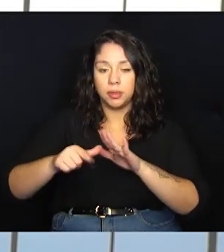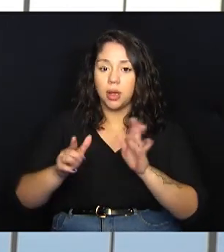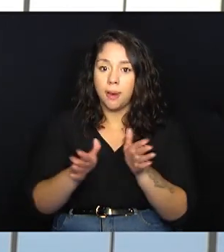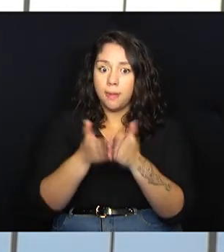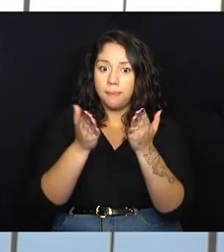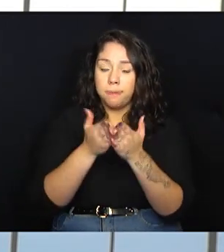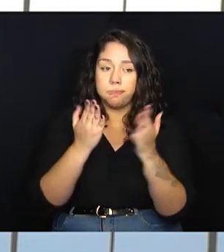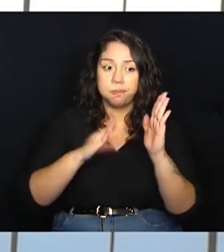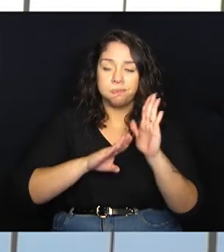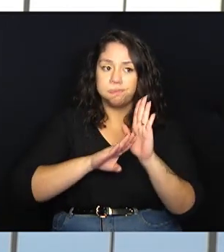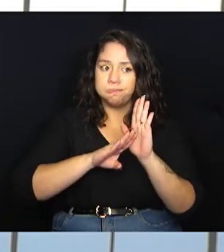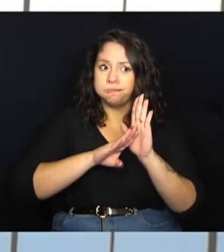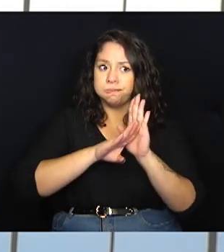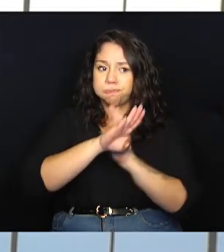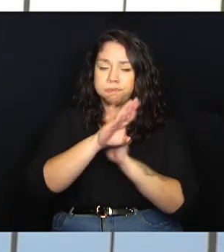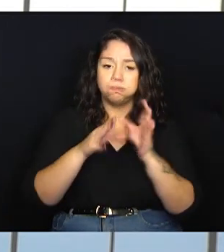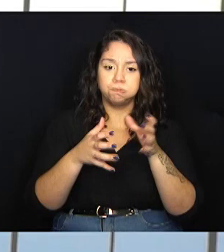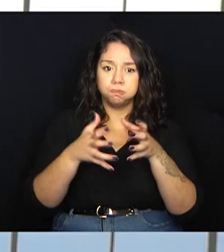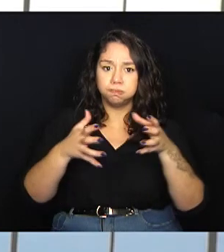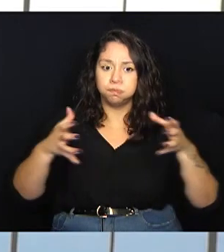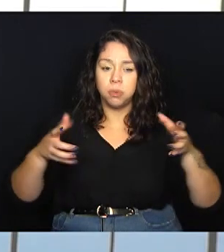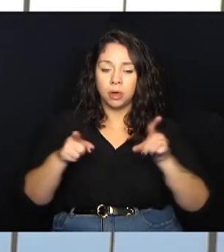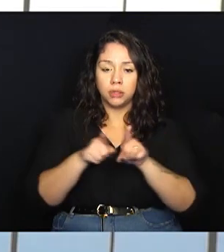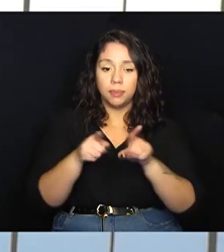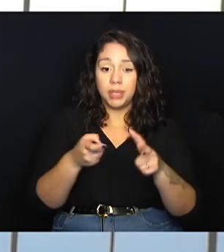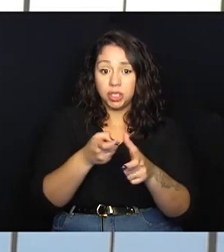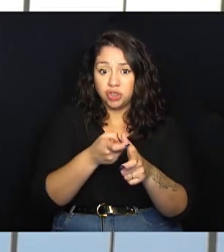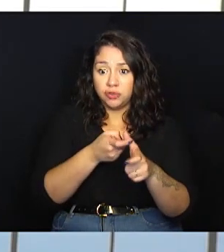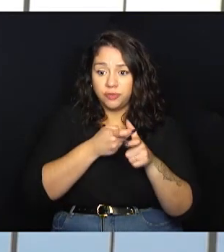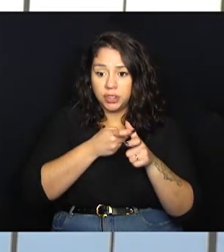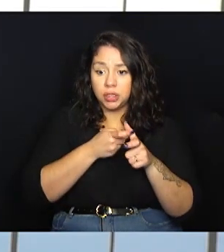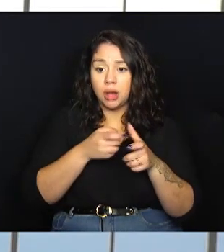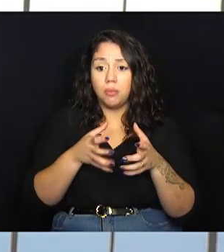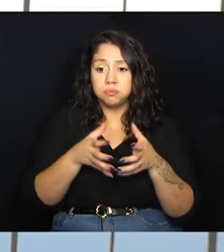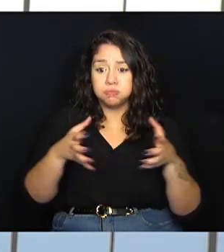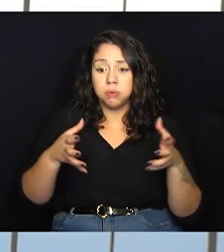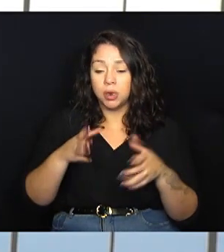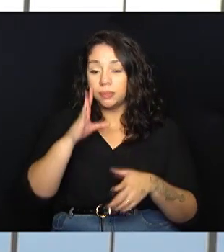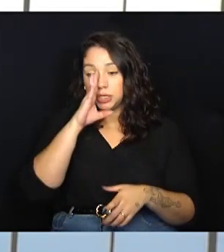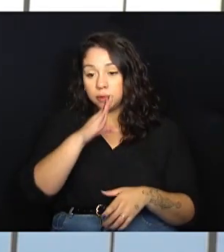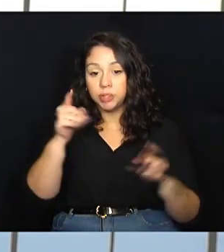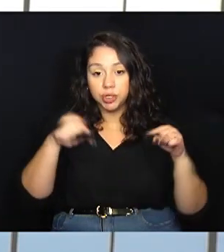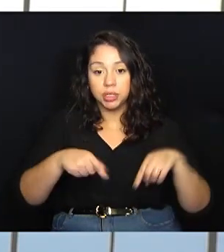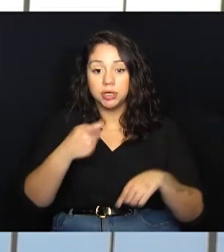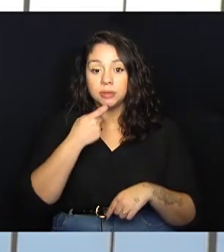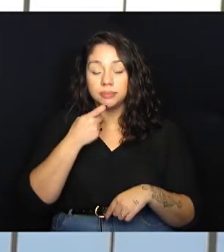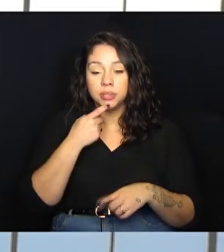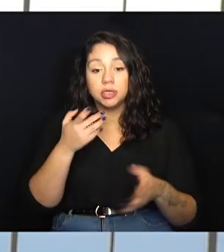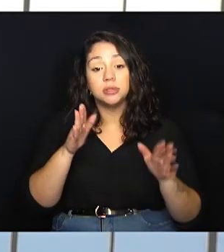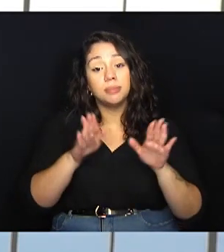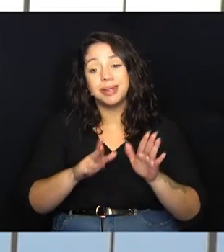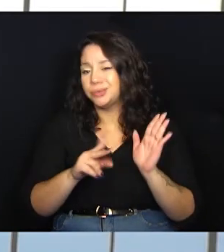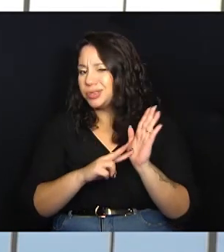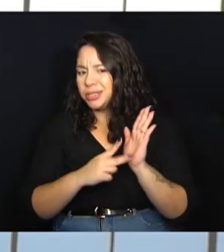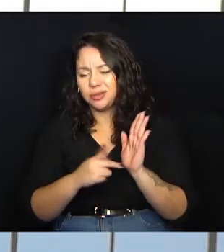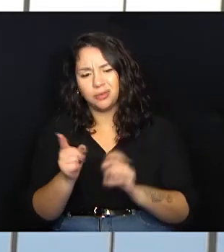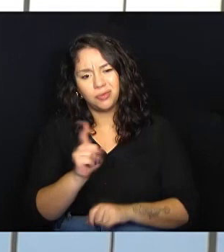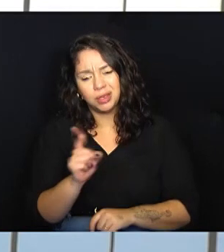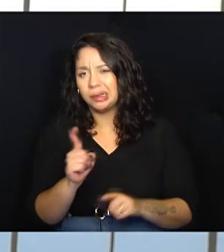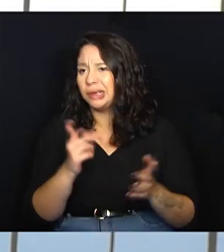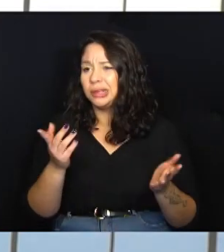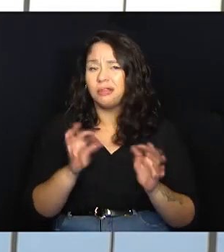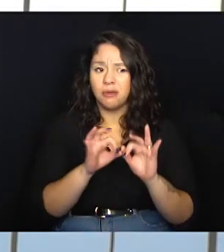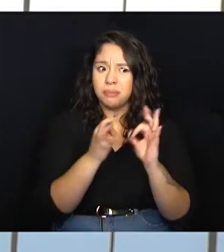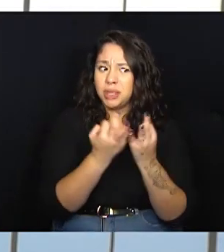nosso país, né? Que o endividamento também crescesse muito no nosso país, em especial na nossa cidade. Mas isso não significa que essas famílias não